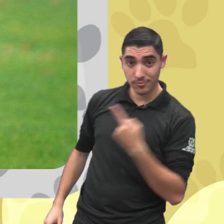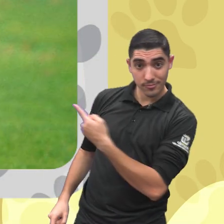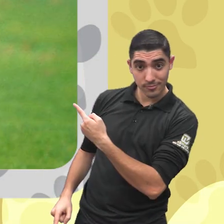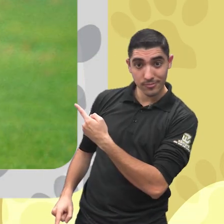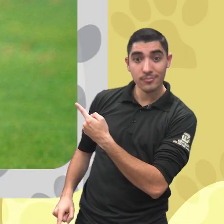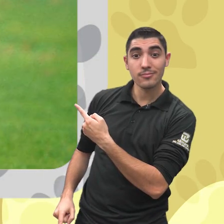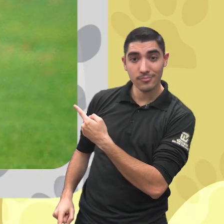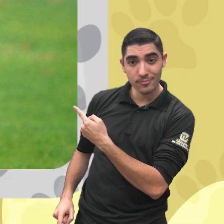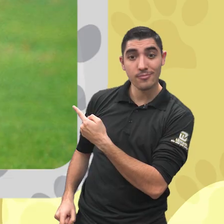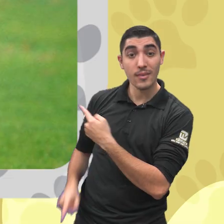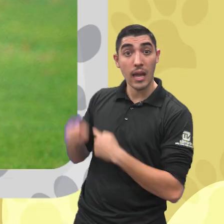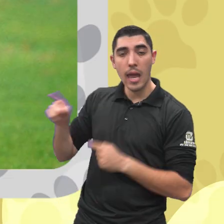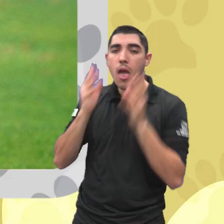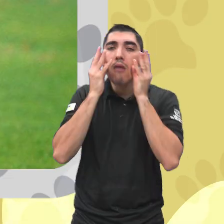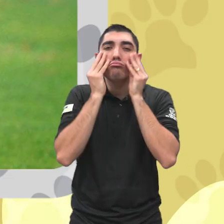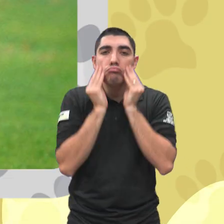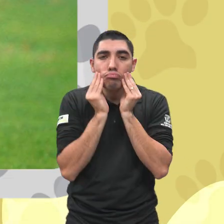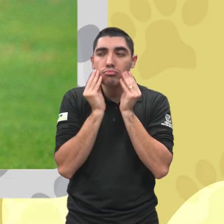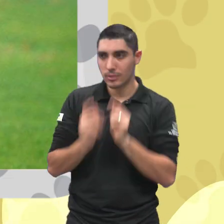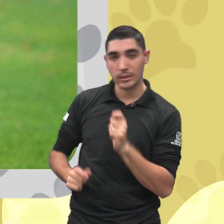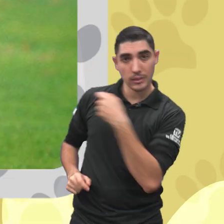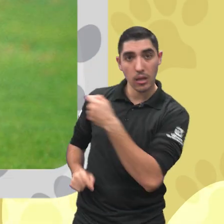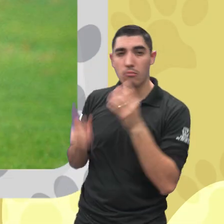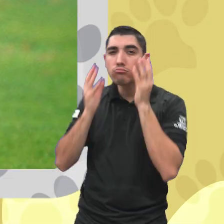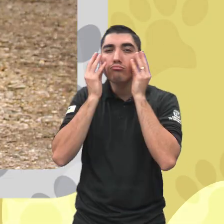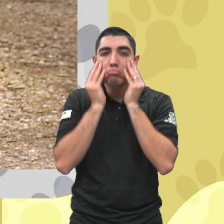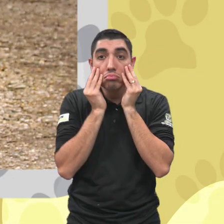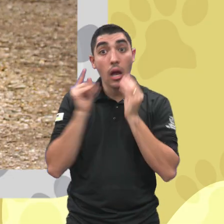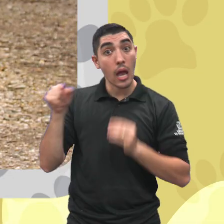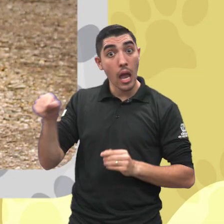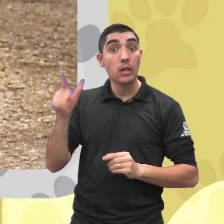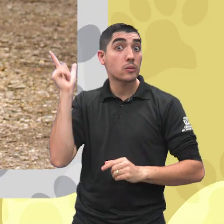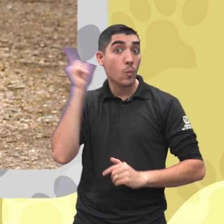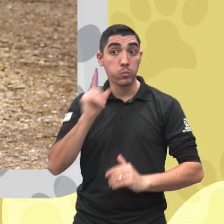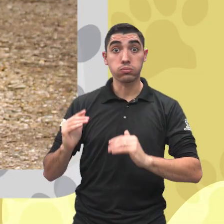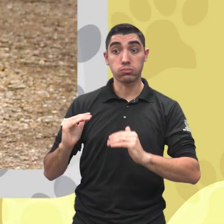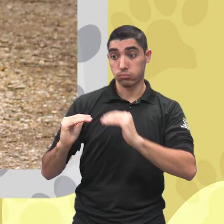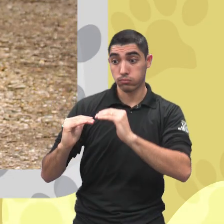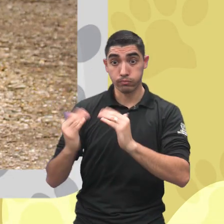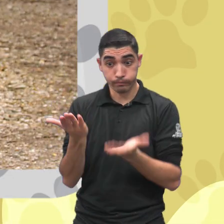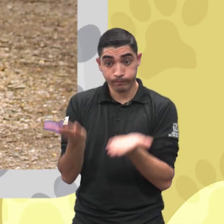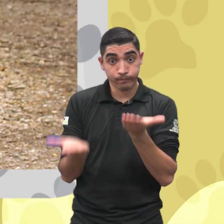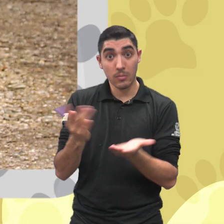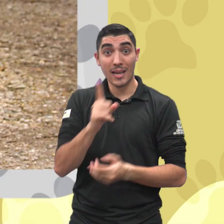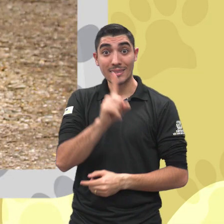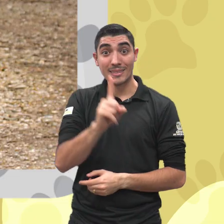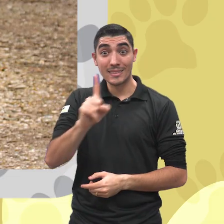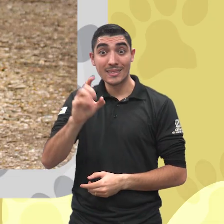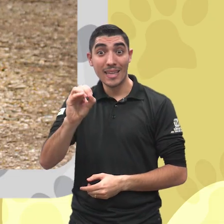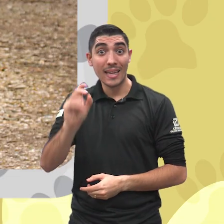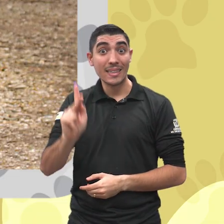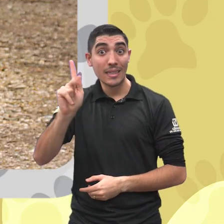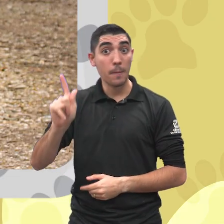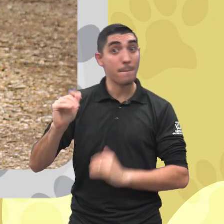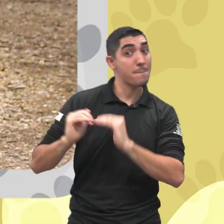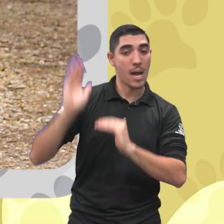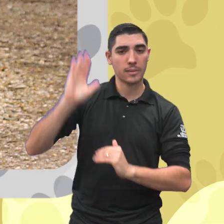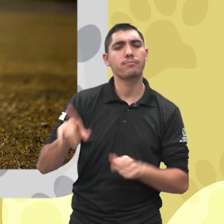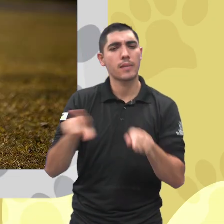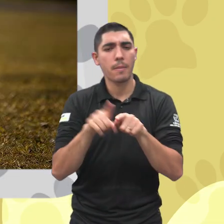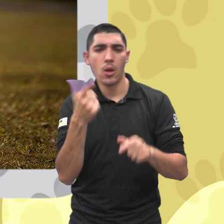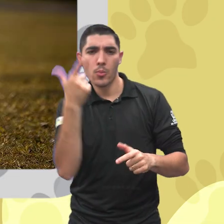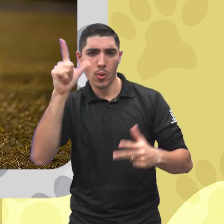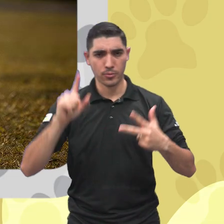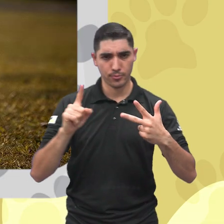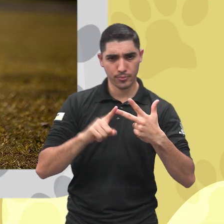mastim inglês é o mais pesado. Existem relatos de cachorros dessa raça que passaram dos 110 quilos. E tem